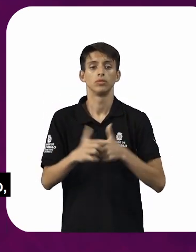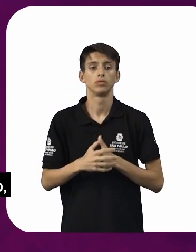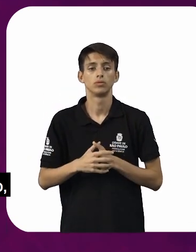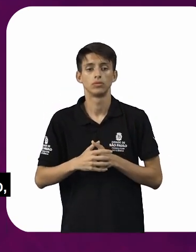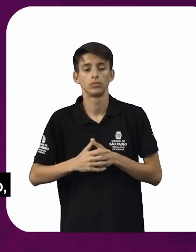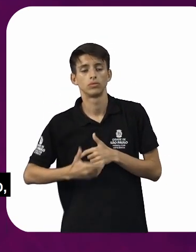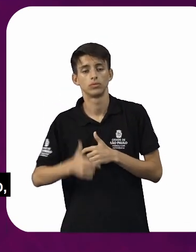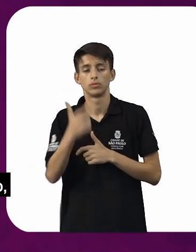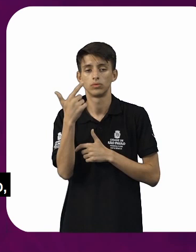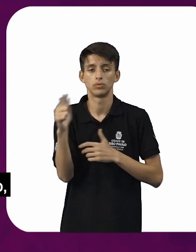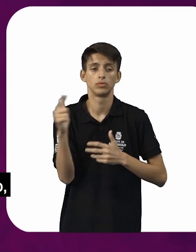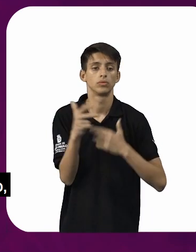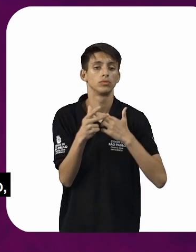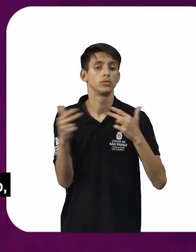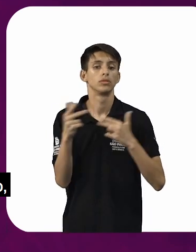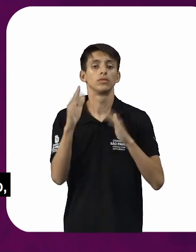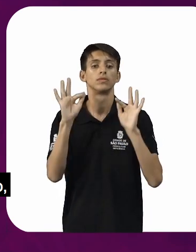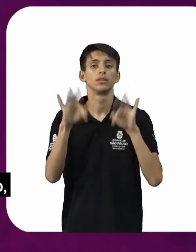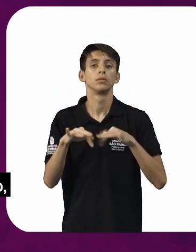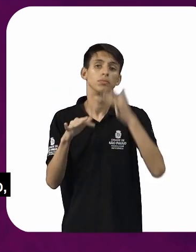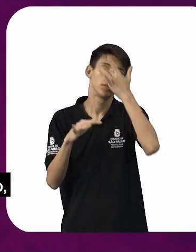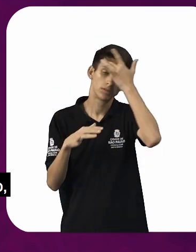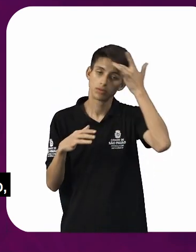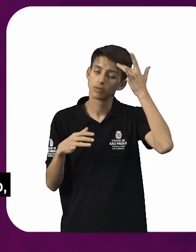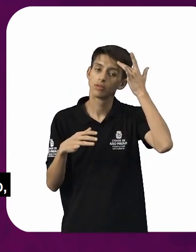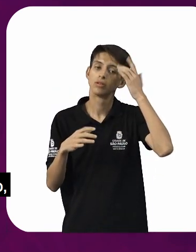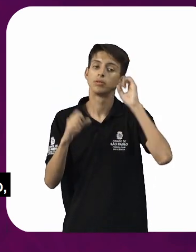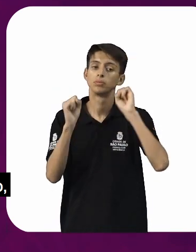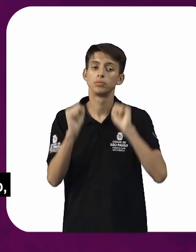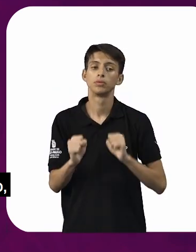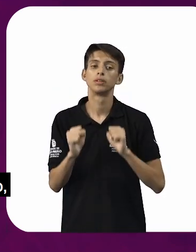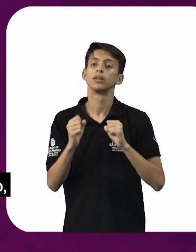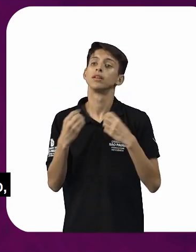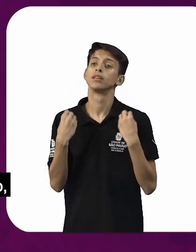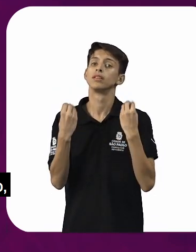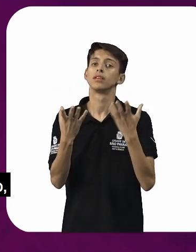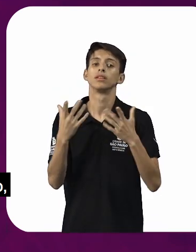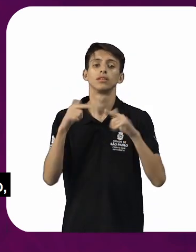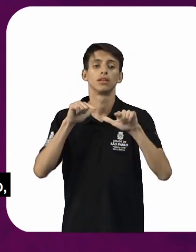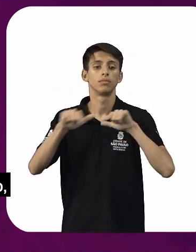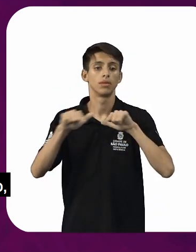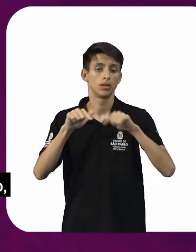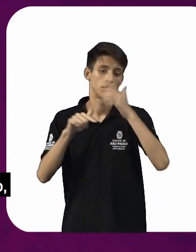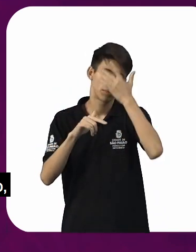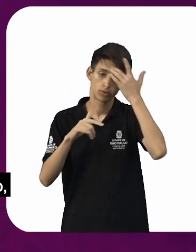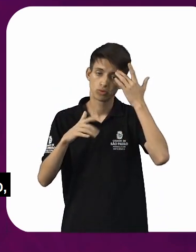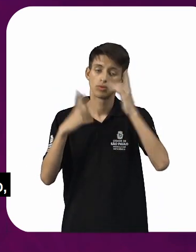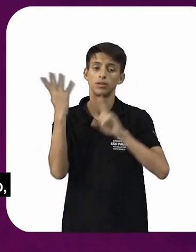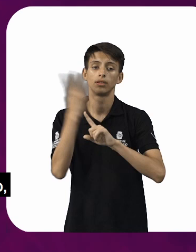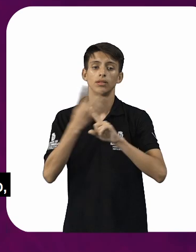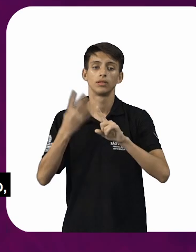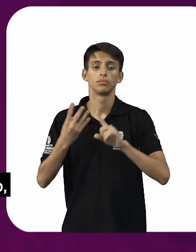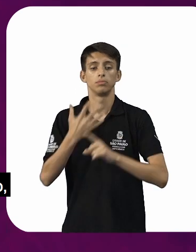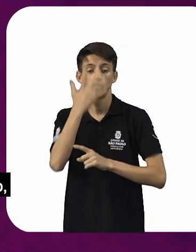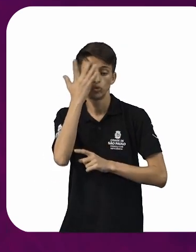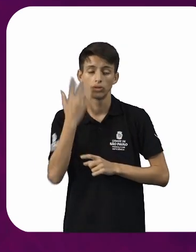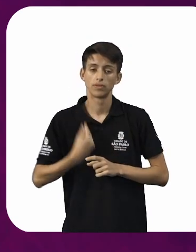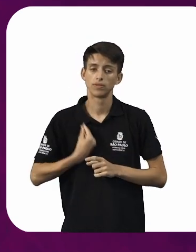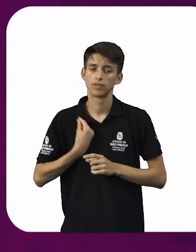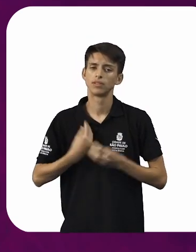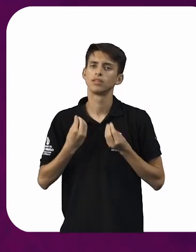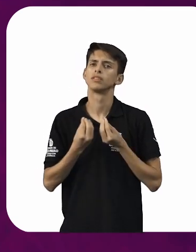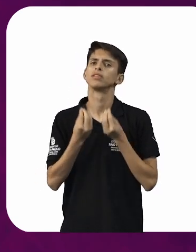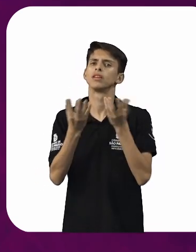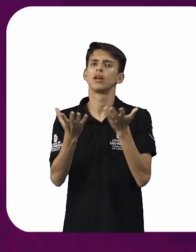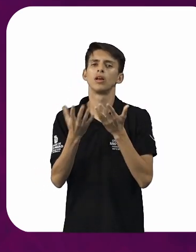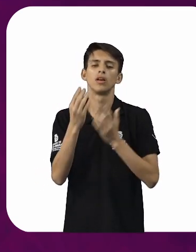E um outro ponto final aqui é para aquelas pessoas que puderem empregar, porque é uma questão de sobrevivência mesmo, se puderem